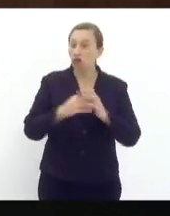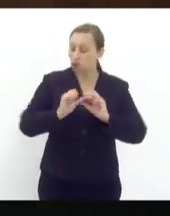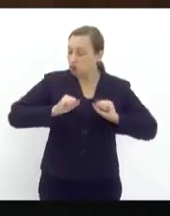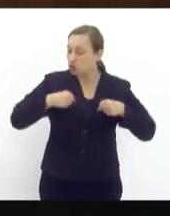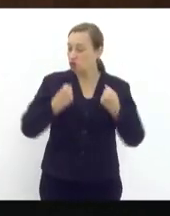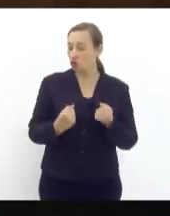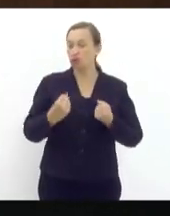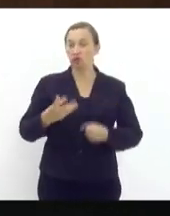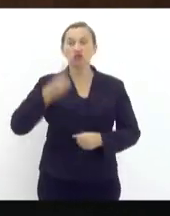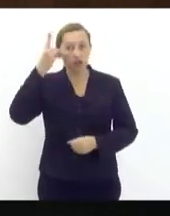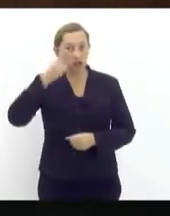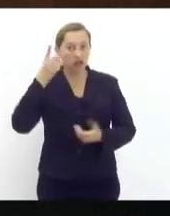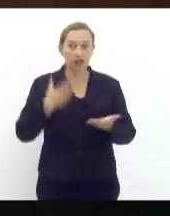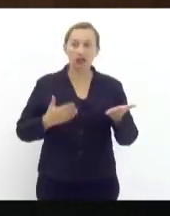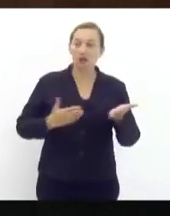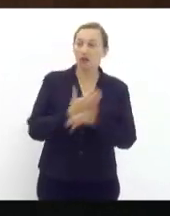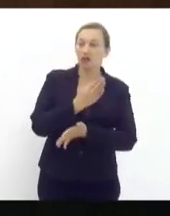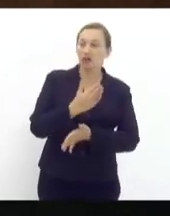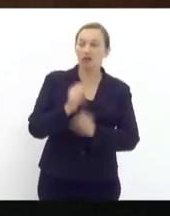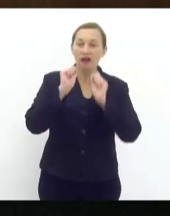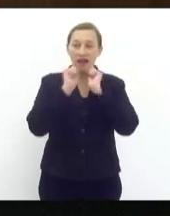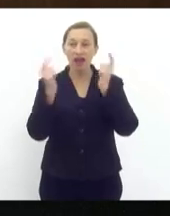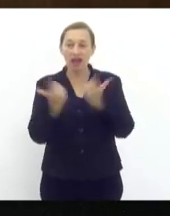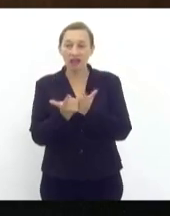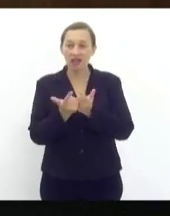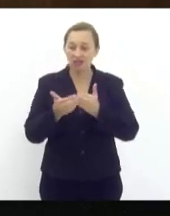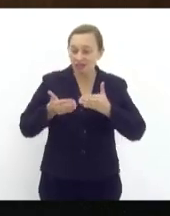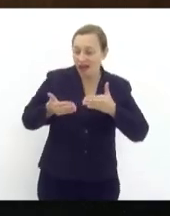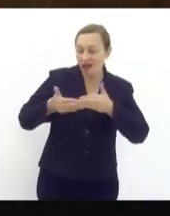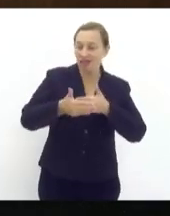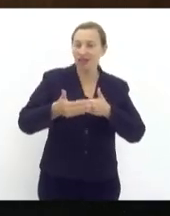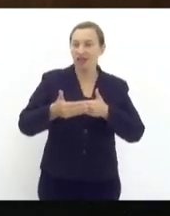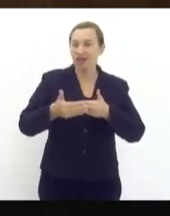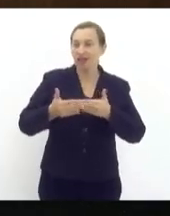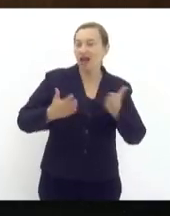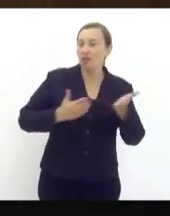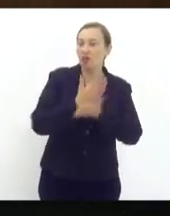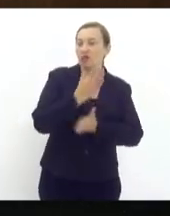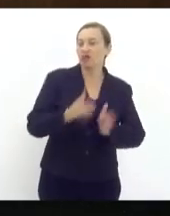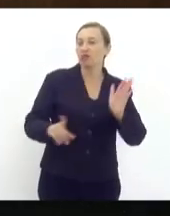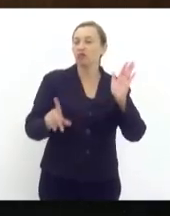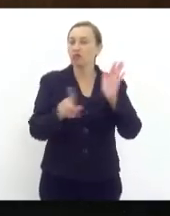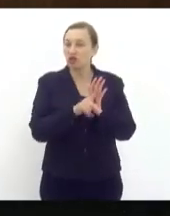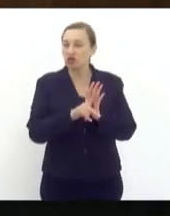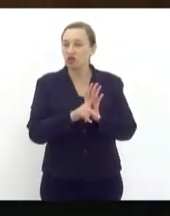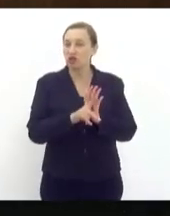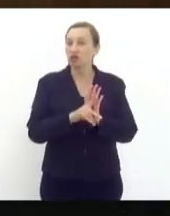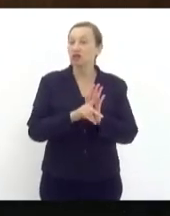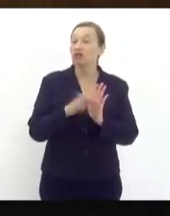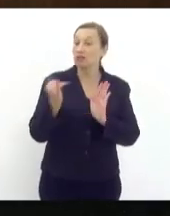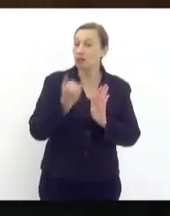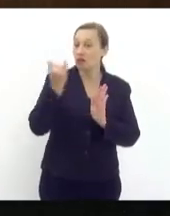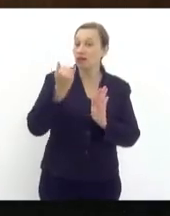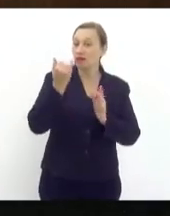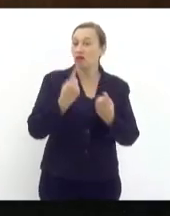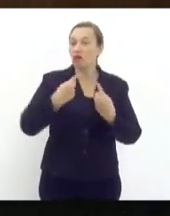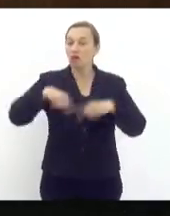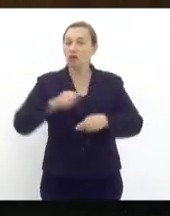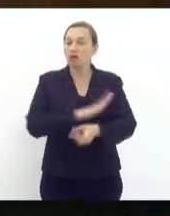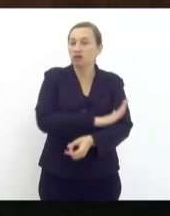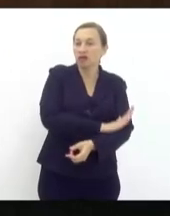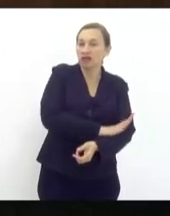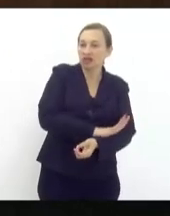esforço do Parlamento em aprovar e a Assembleia Legislativa Sai na frente aprovando um projeto de Vanguarda um projeto inédito de enfrentamento racismo